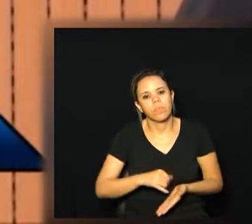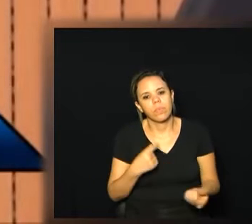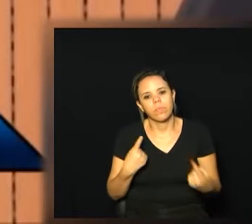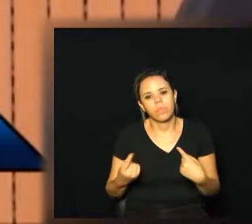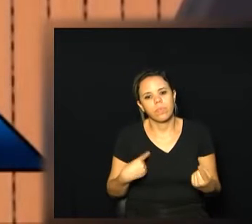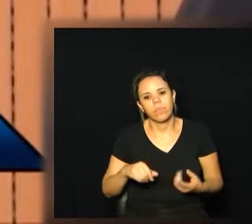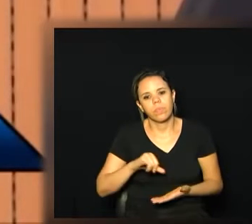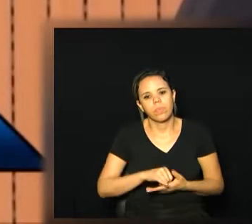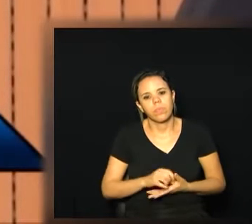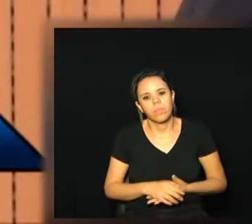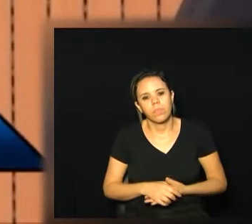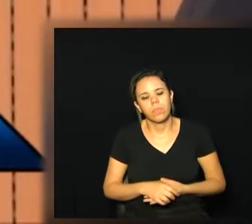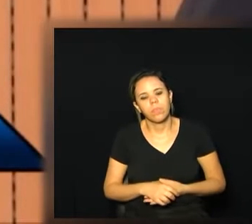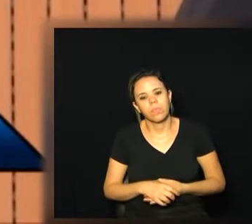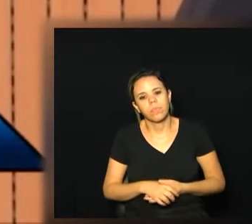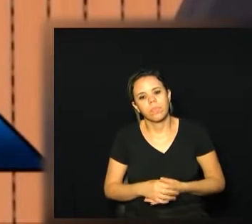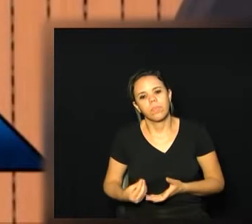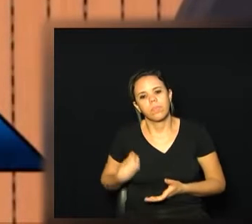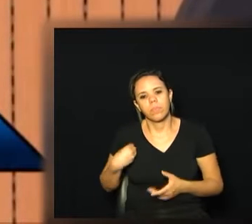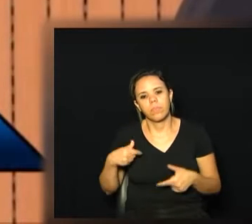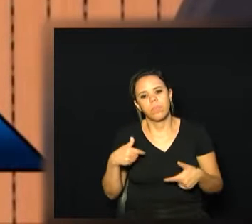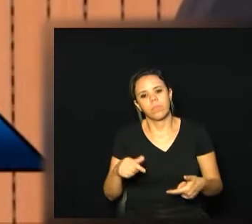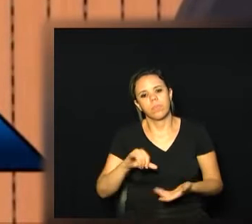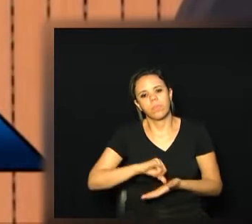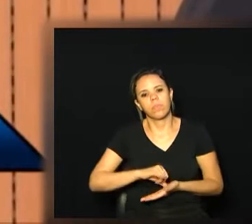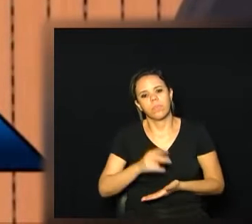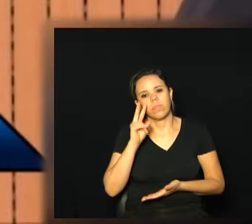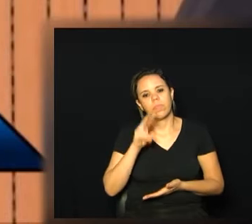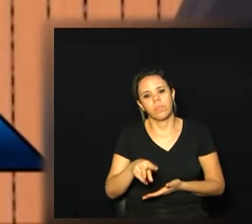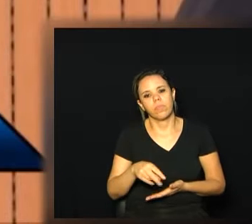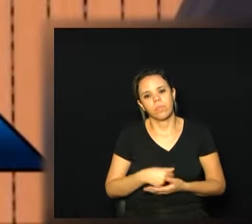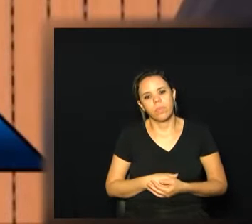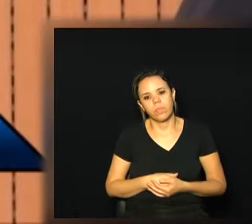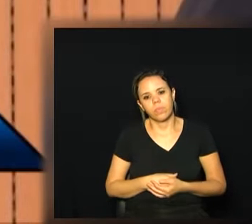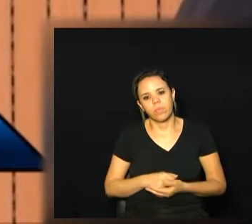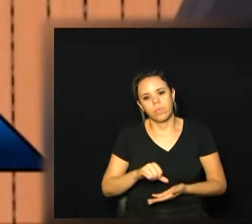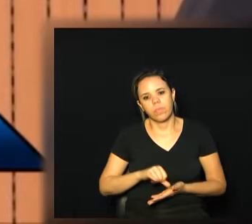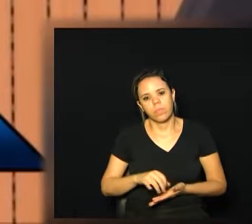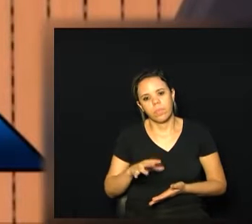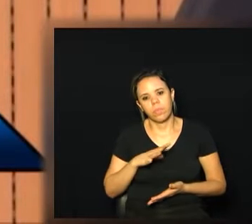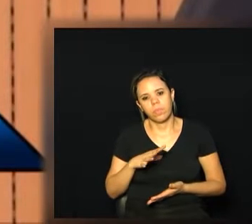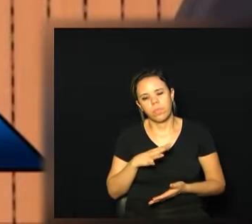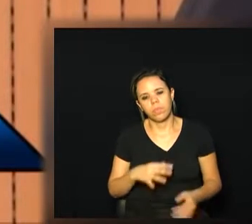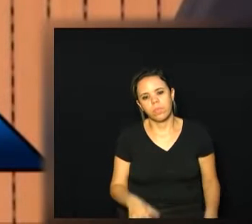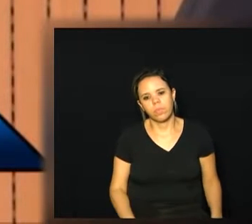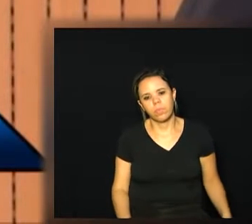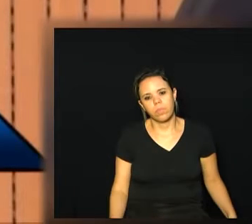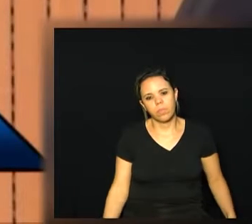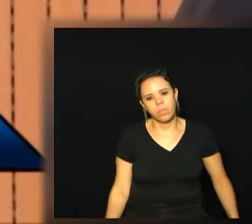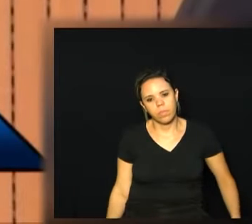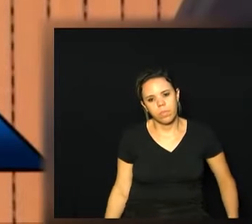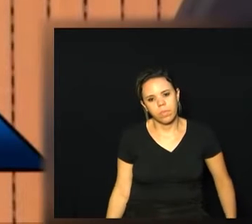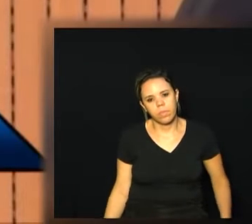pelo centro, que estamos ali atuando pelo centro, a gente vê o quanto o centro da nossa cidade está, assim,